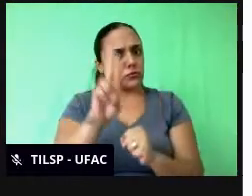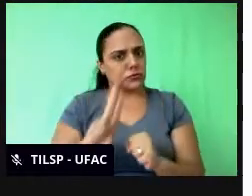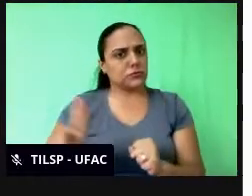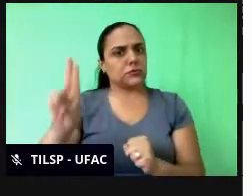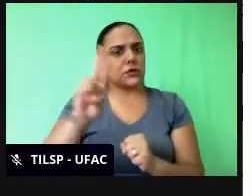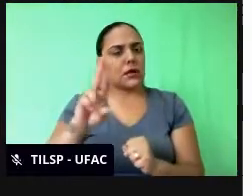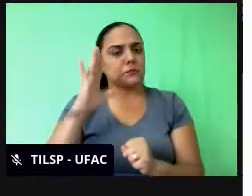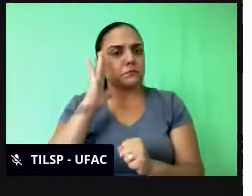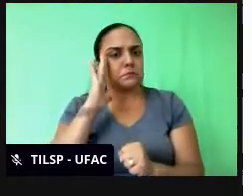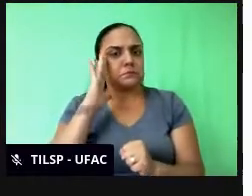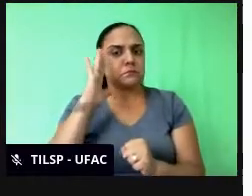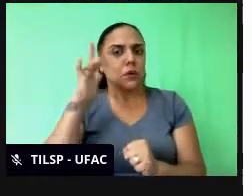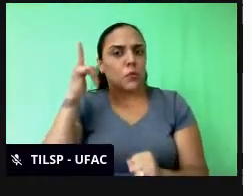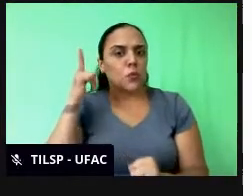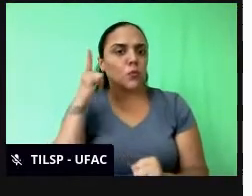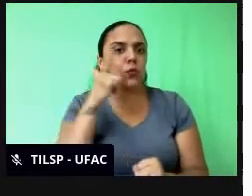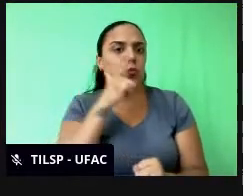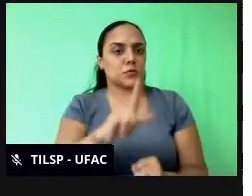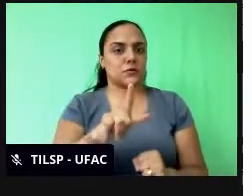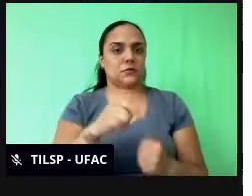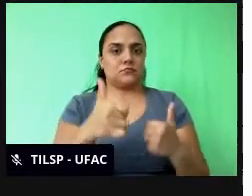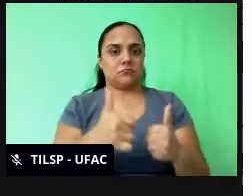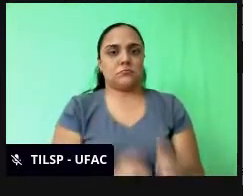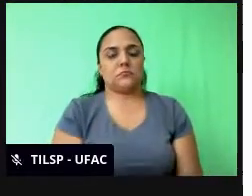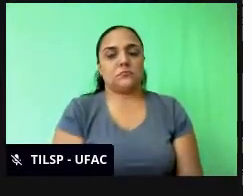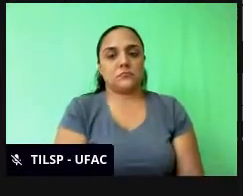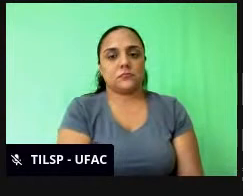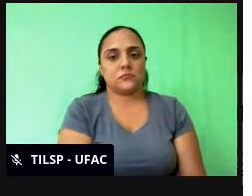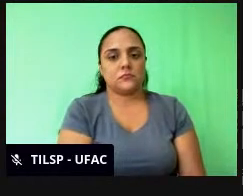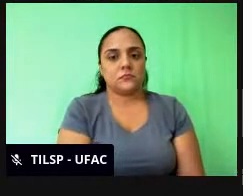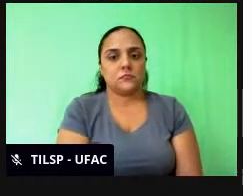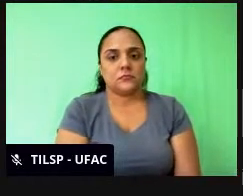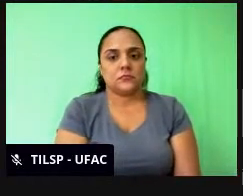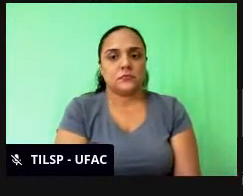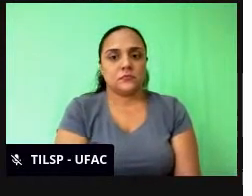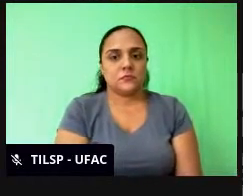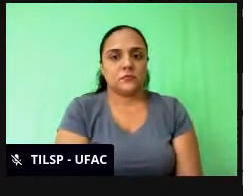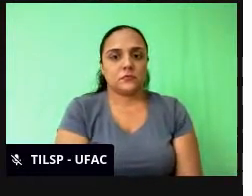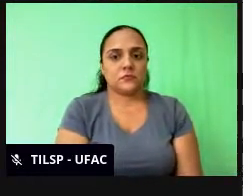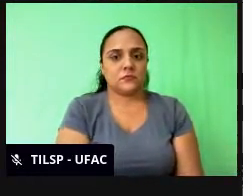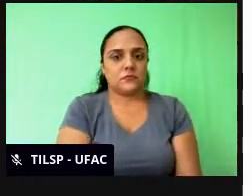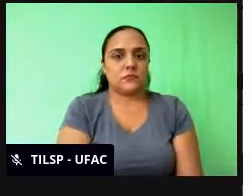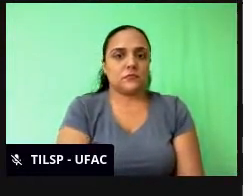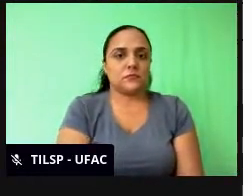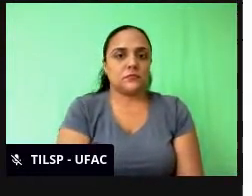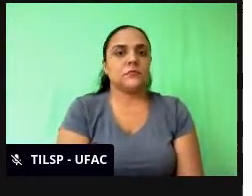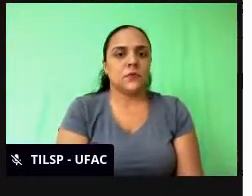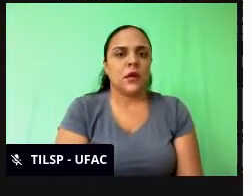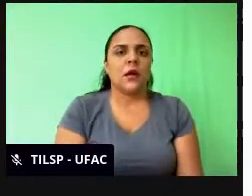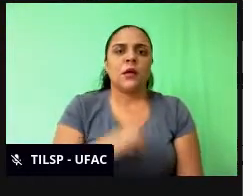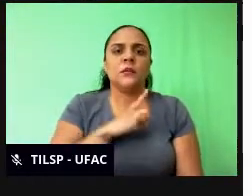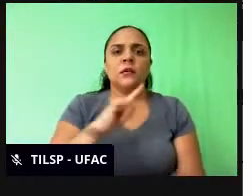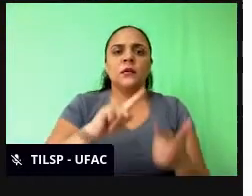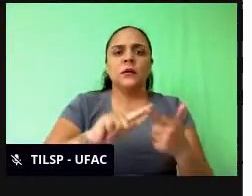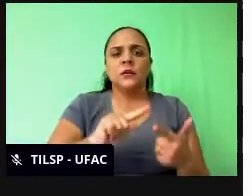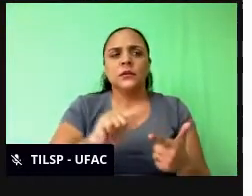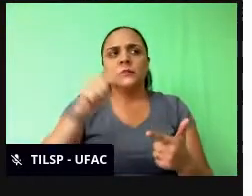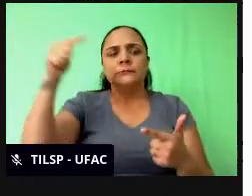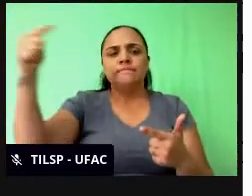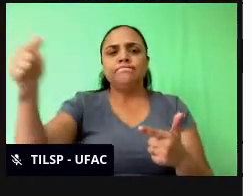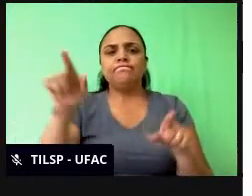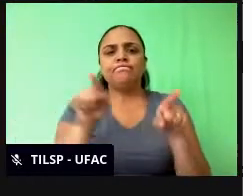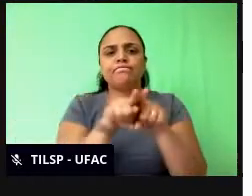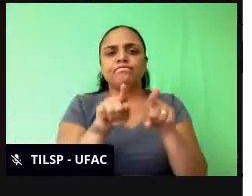visando atingir a real necessidade. Então, temos também uma outra alternativa, que é a vitamina